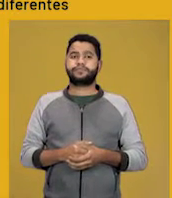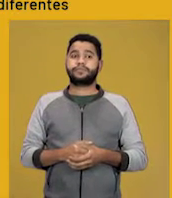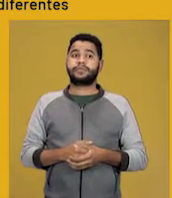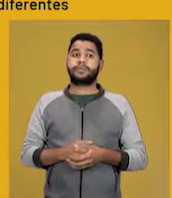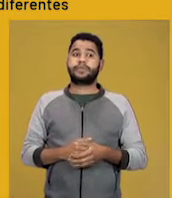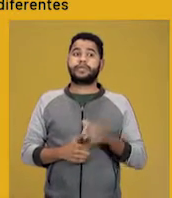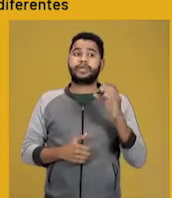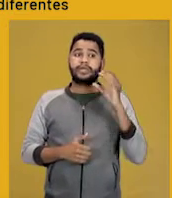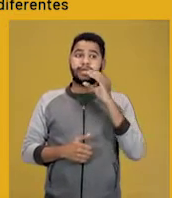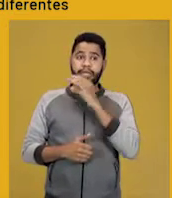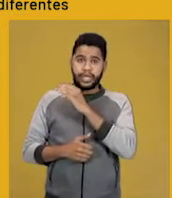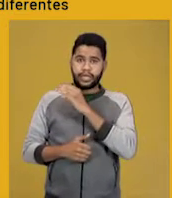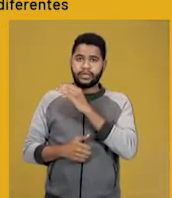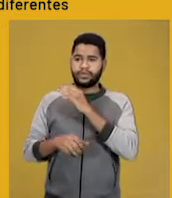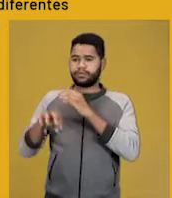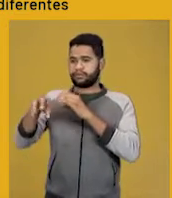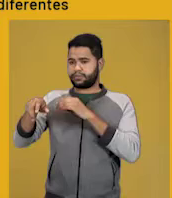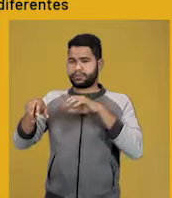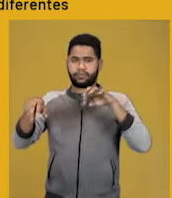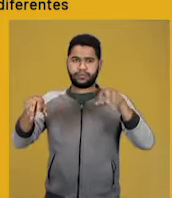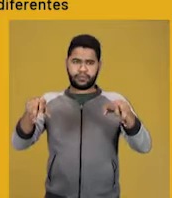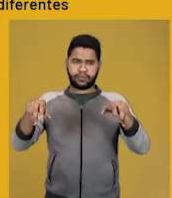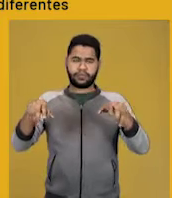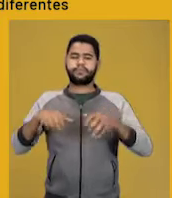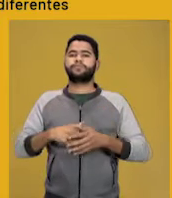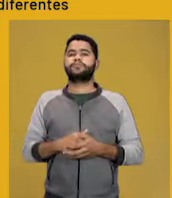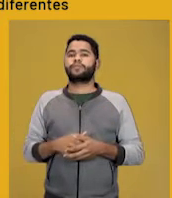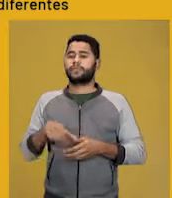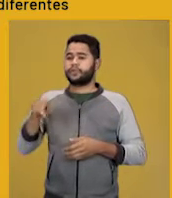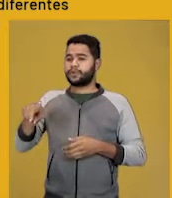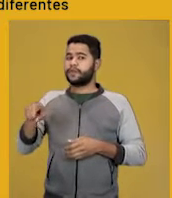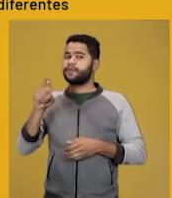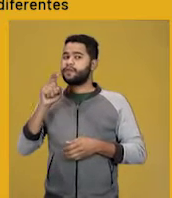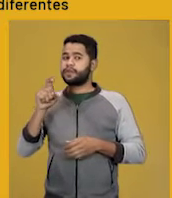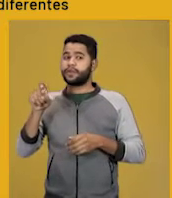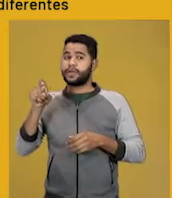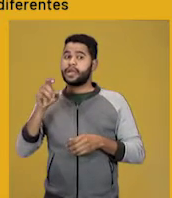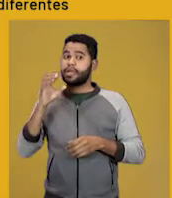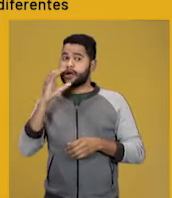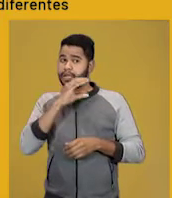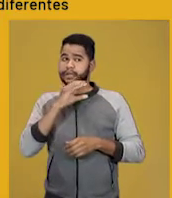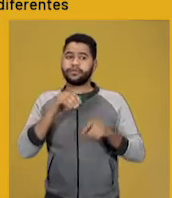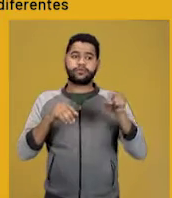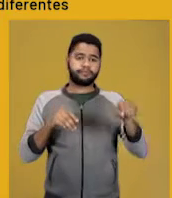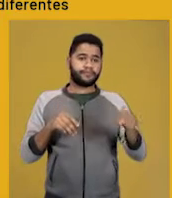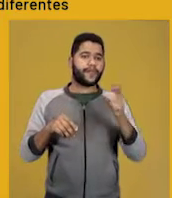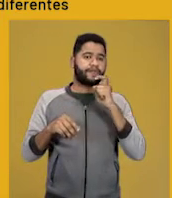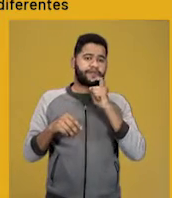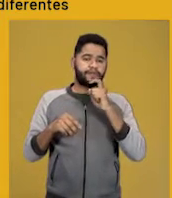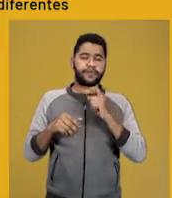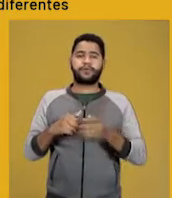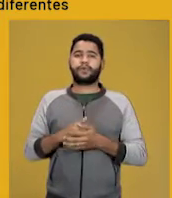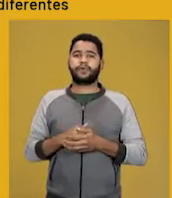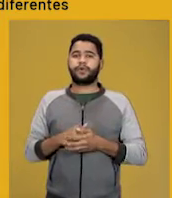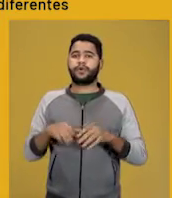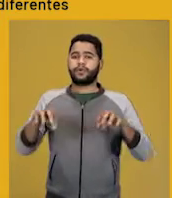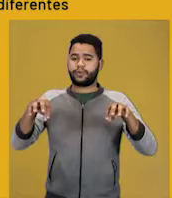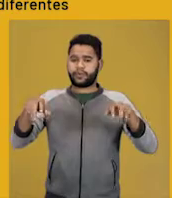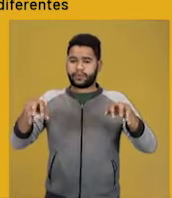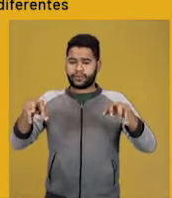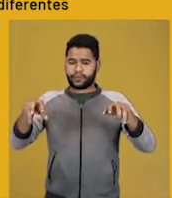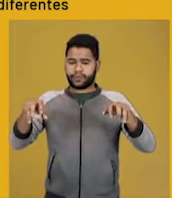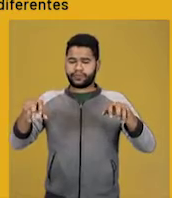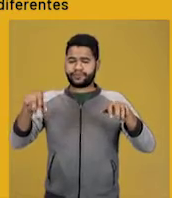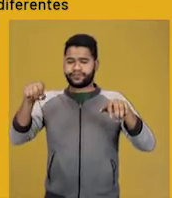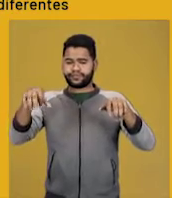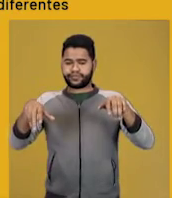quente no reservatório, conforme a figura, Em todos os testes, as vazões de água de